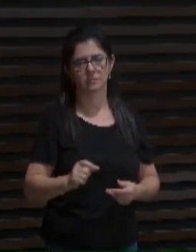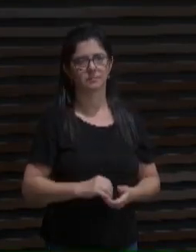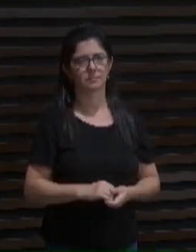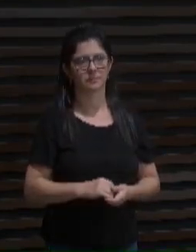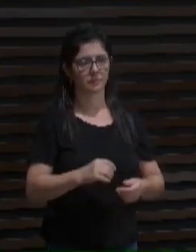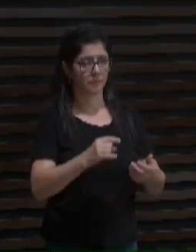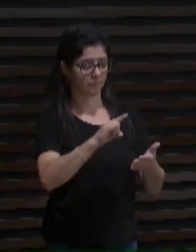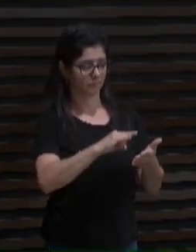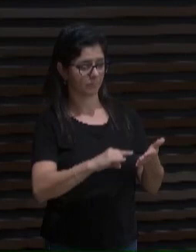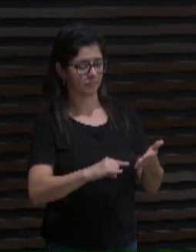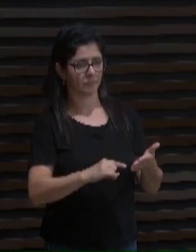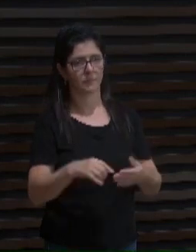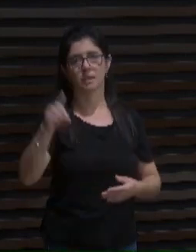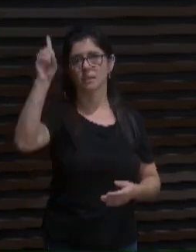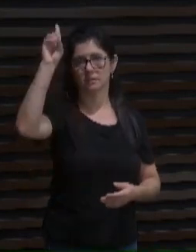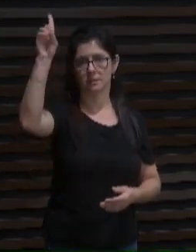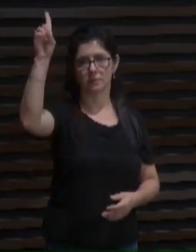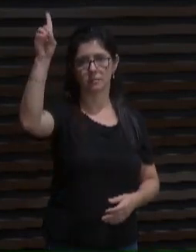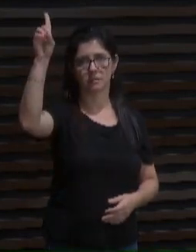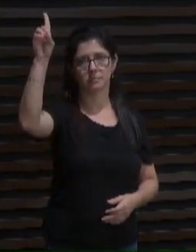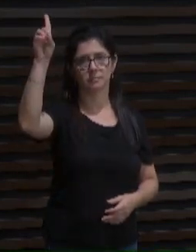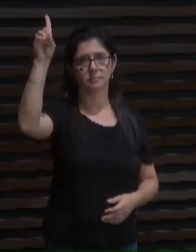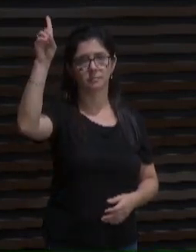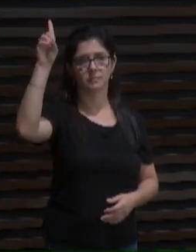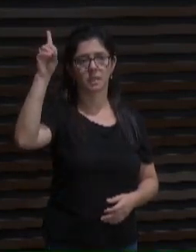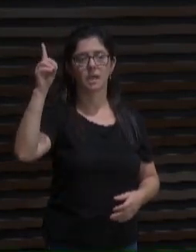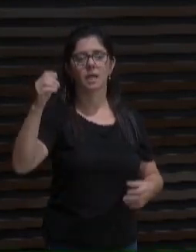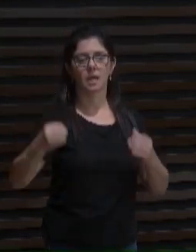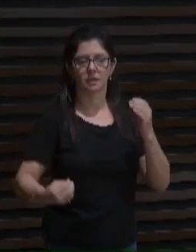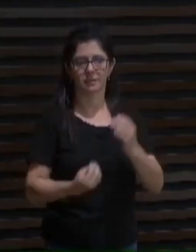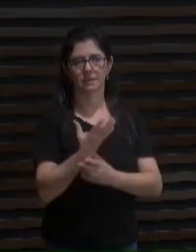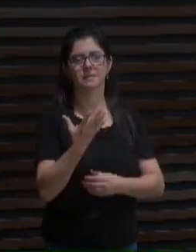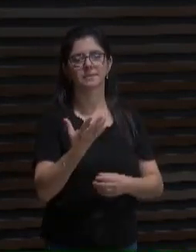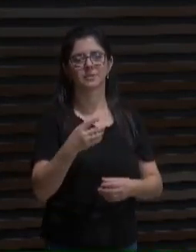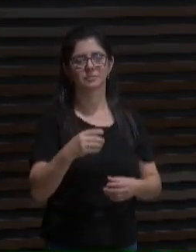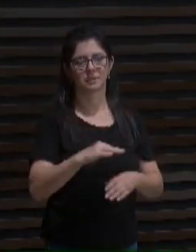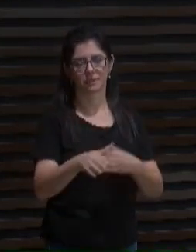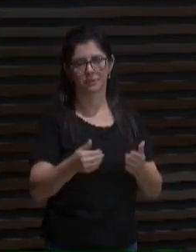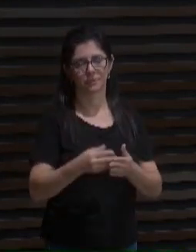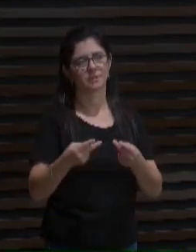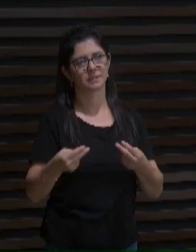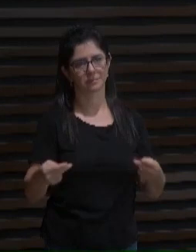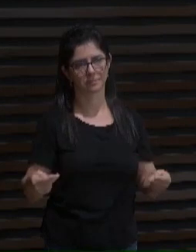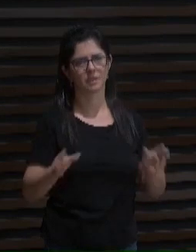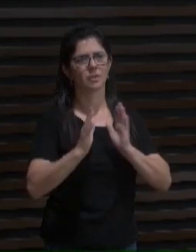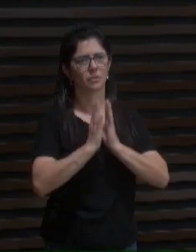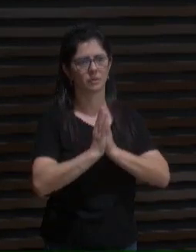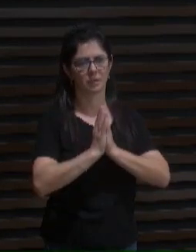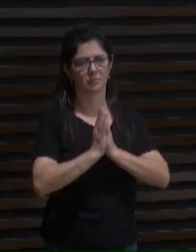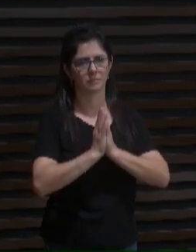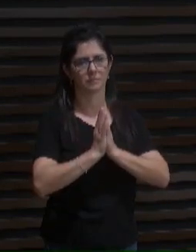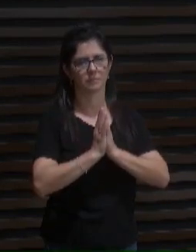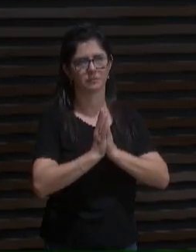Boletim. Deus é a fonte de todas as coisas. Oramos